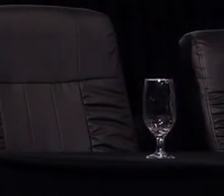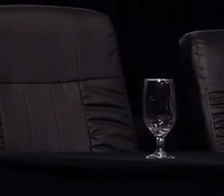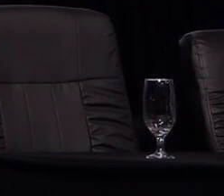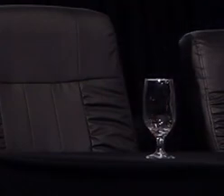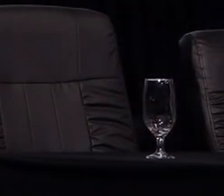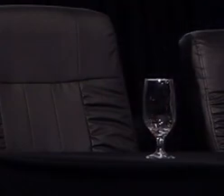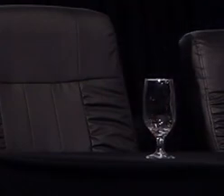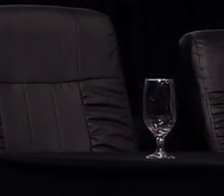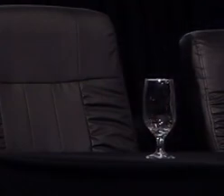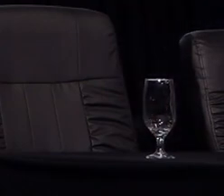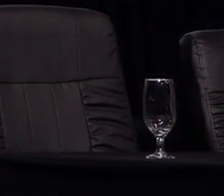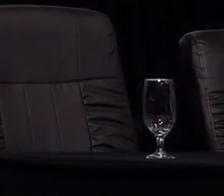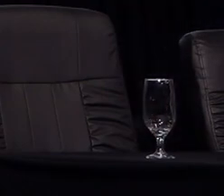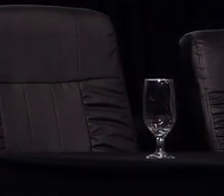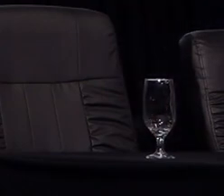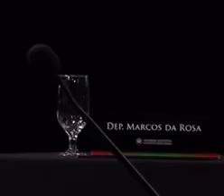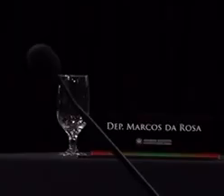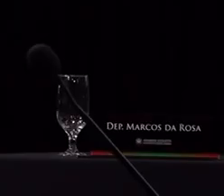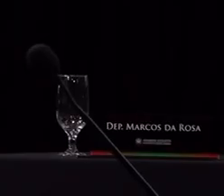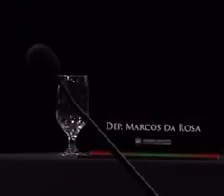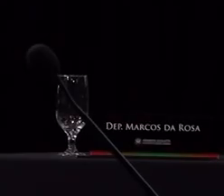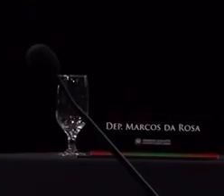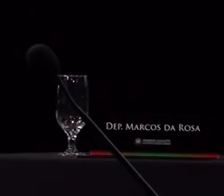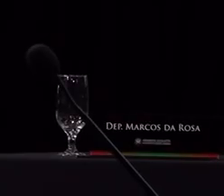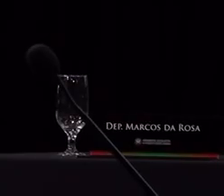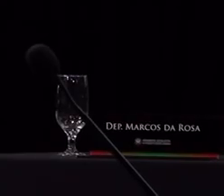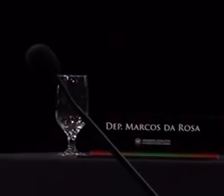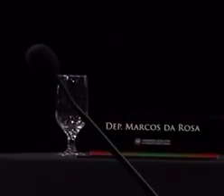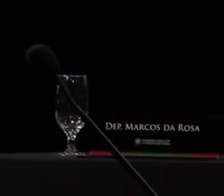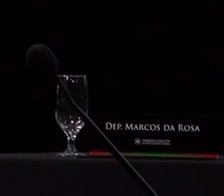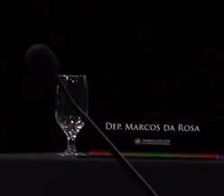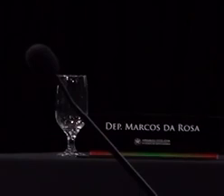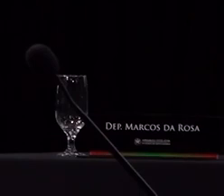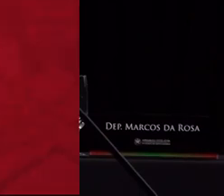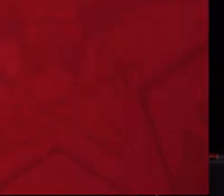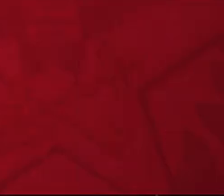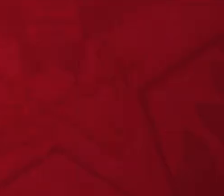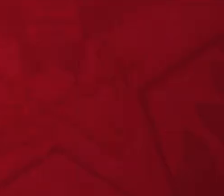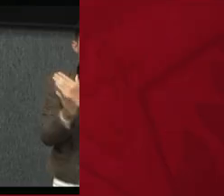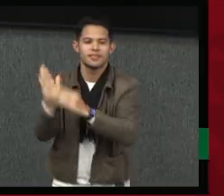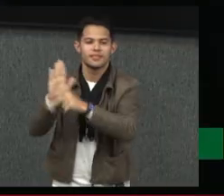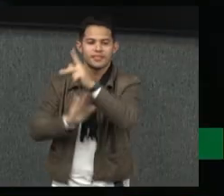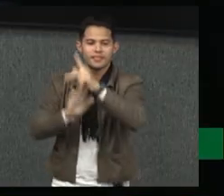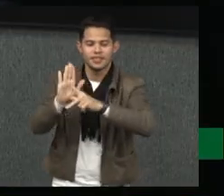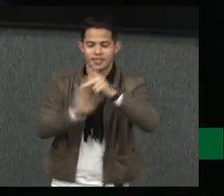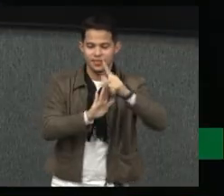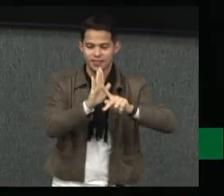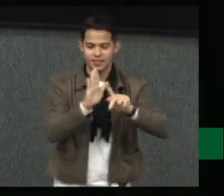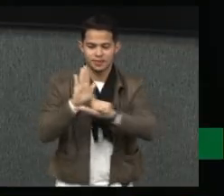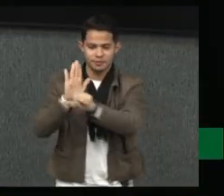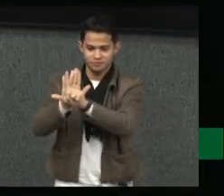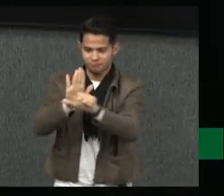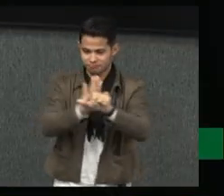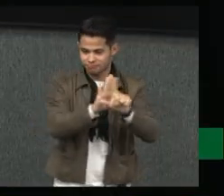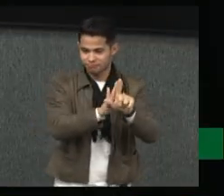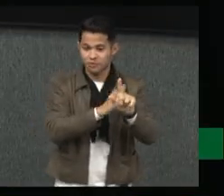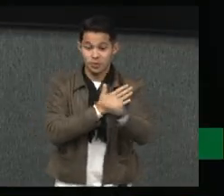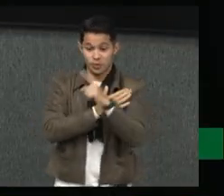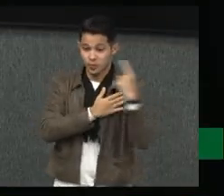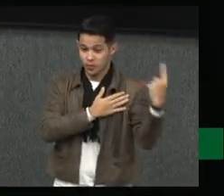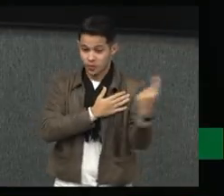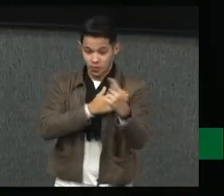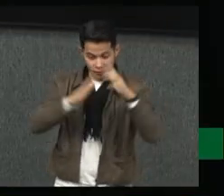aprovação do projeto de lei de autoria dele que ajuda na preservação das abelhas. Nós tratamos aqui de uma